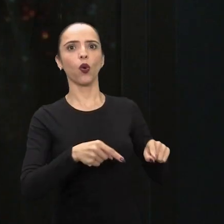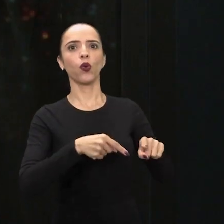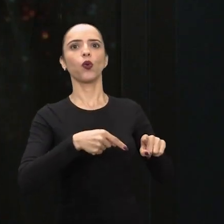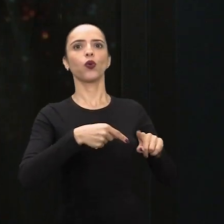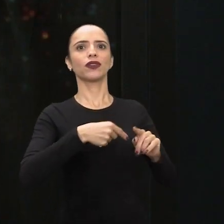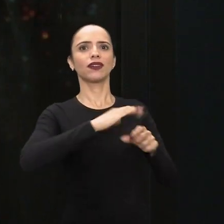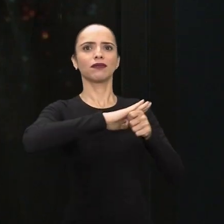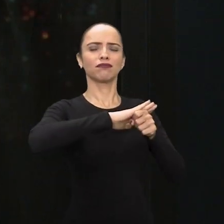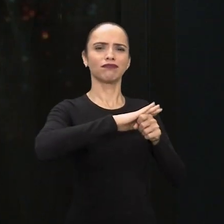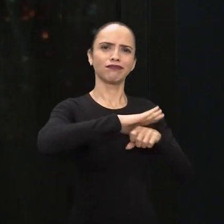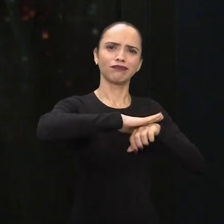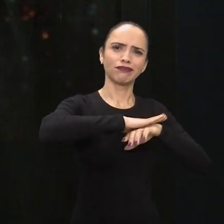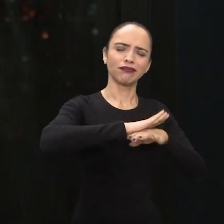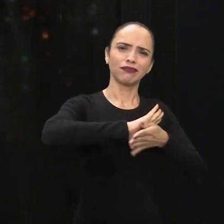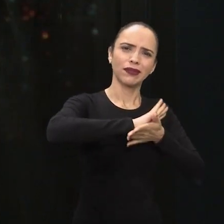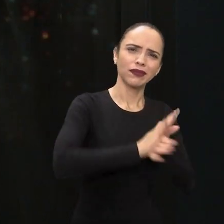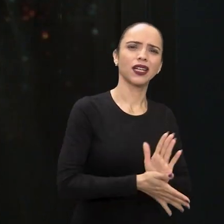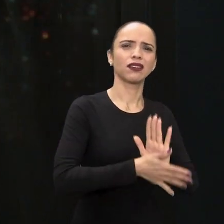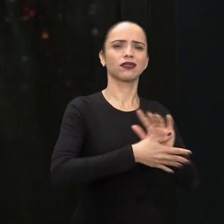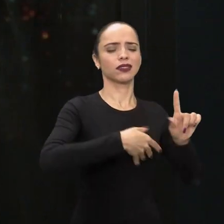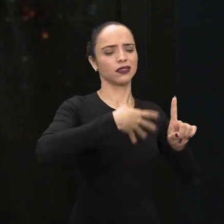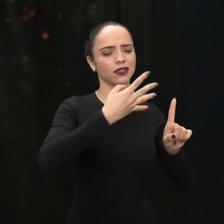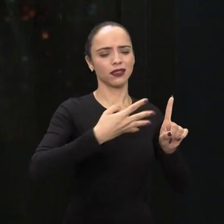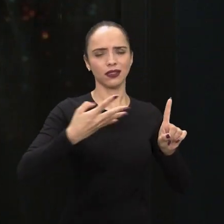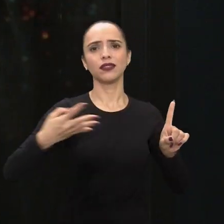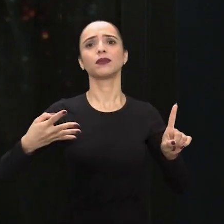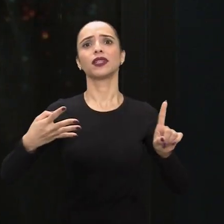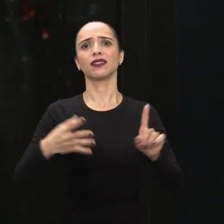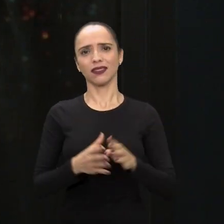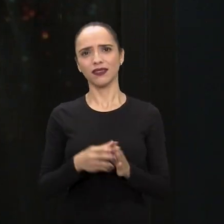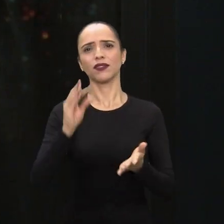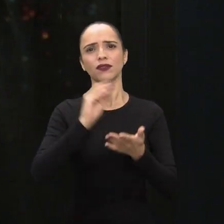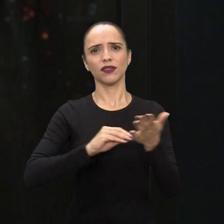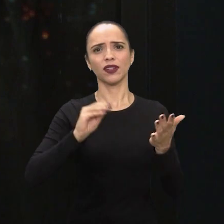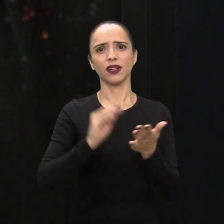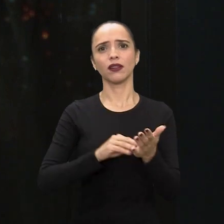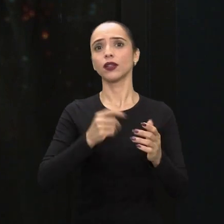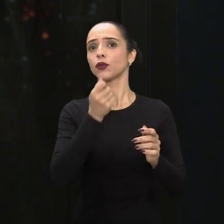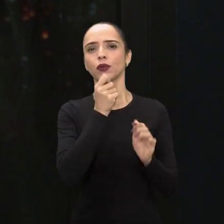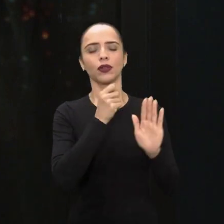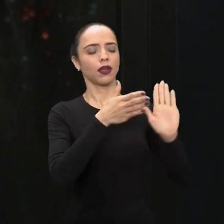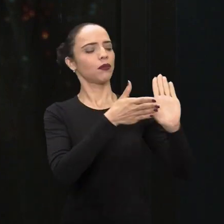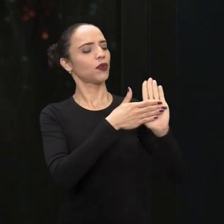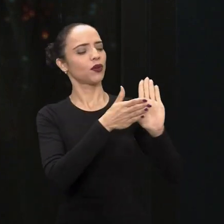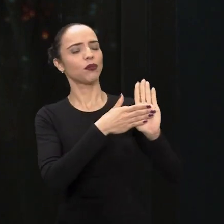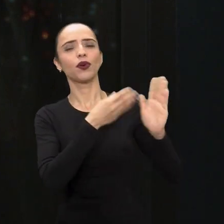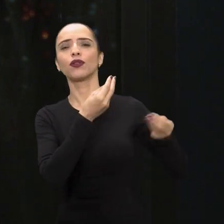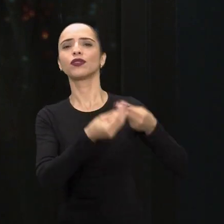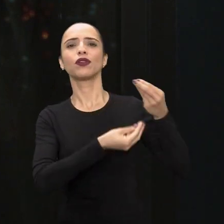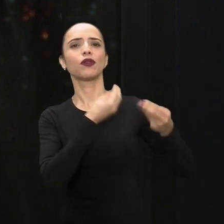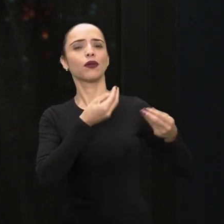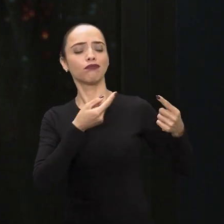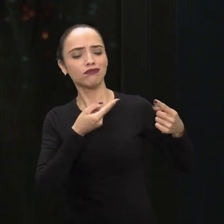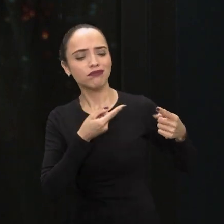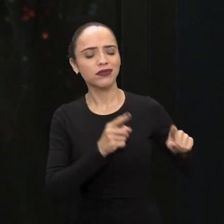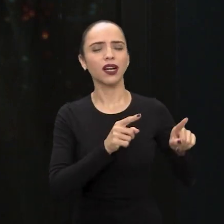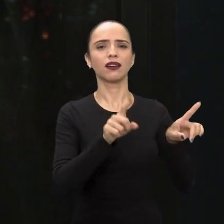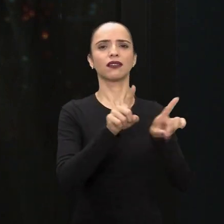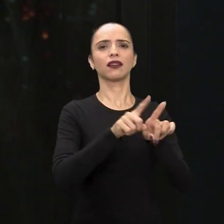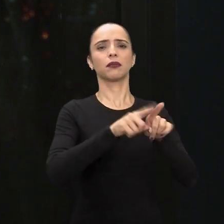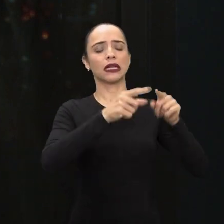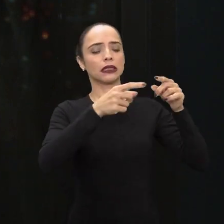efetiva a gente não tem propostas né propostas de como combater essa discriminação da população lgbtqia+